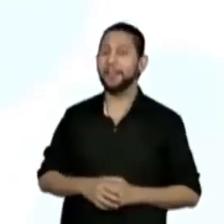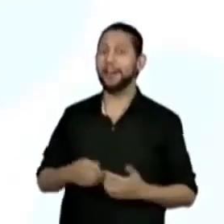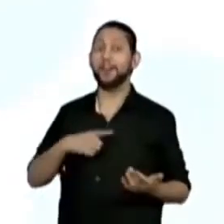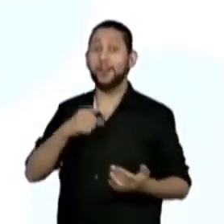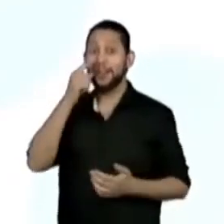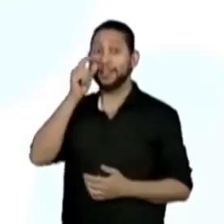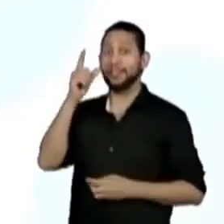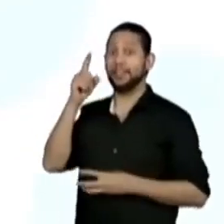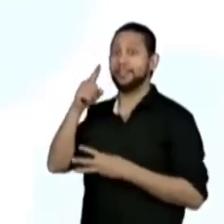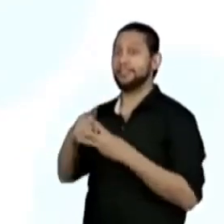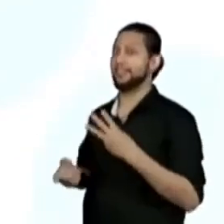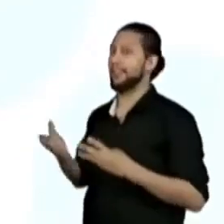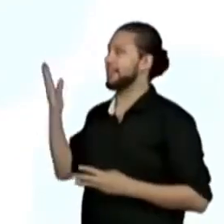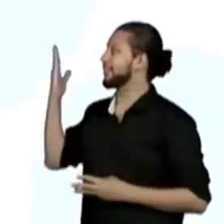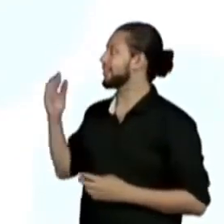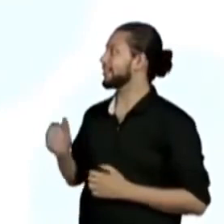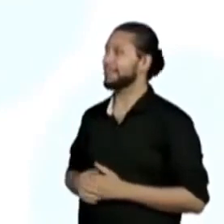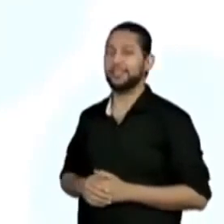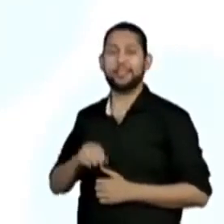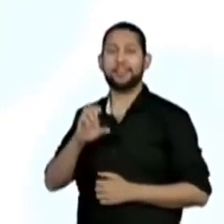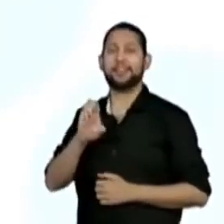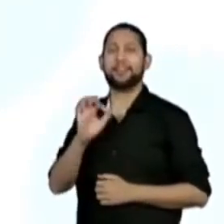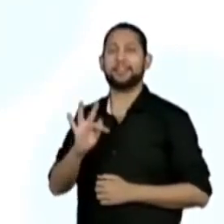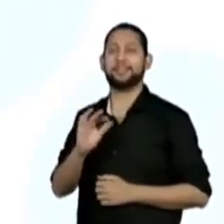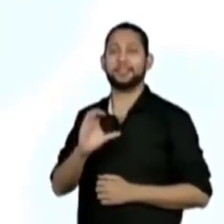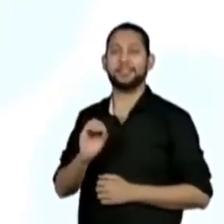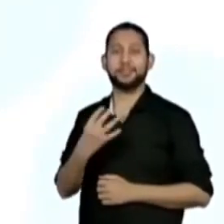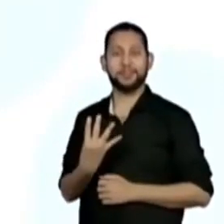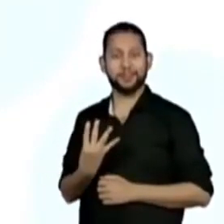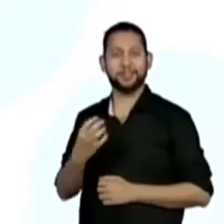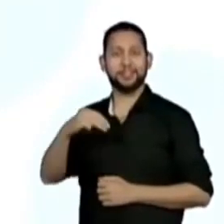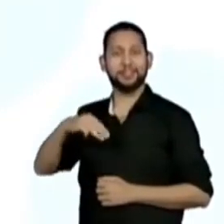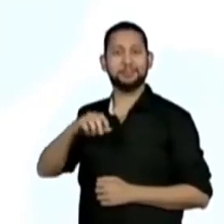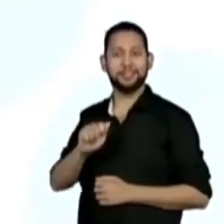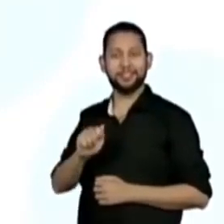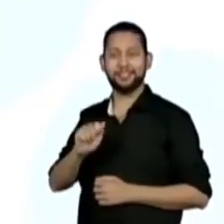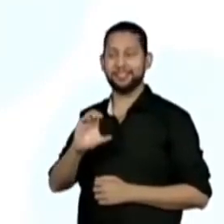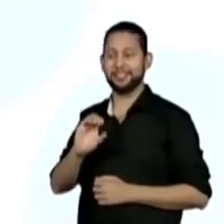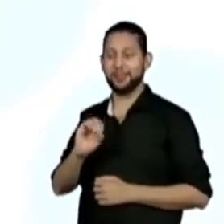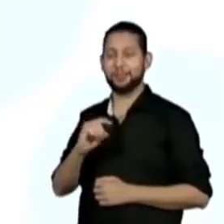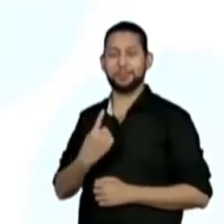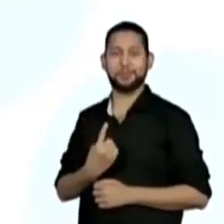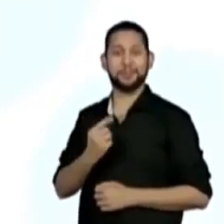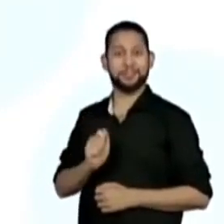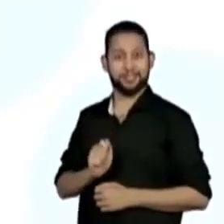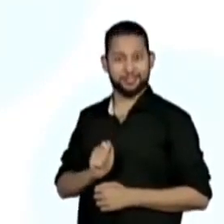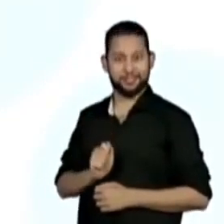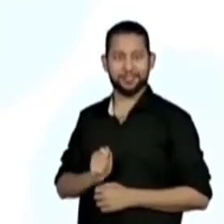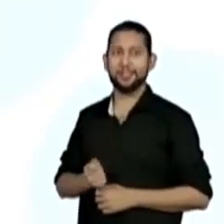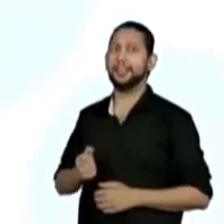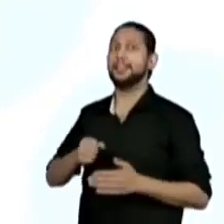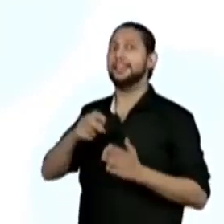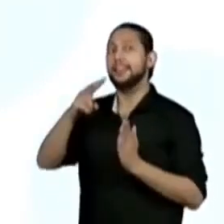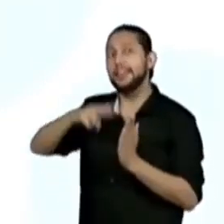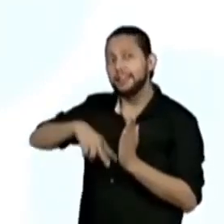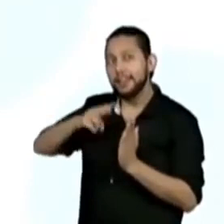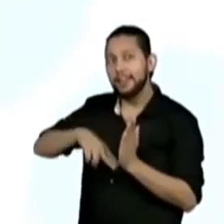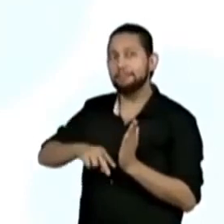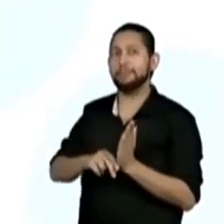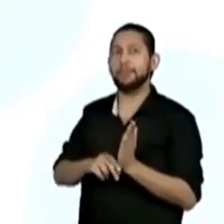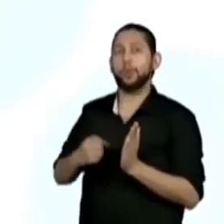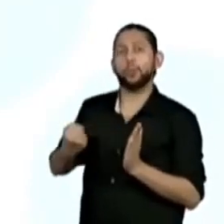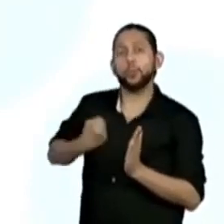três habilidades e04 MA 01 a ler